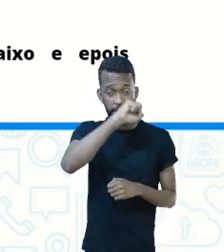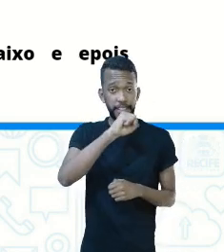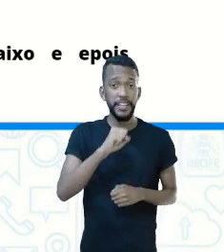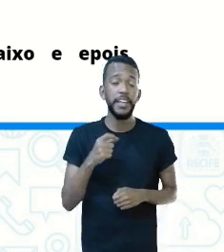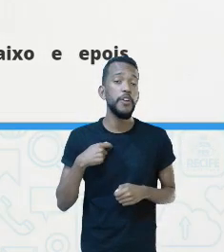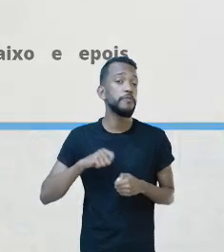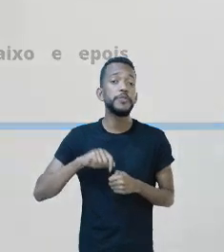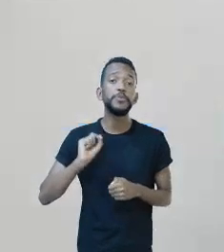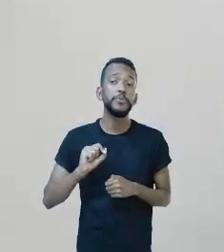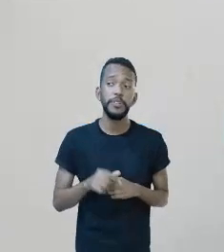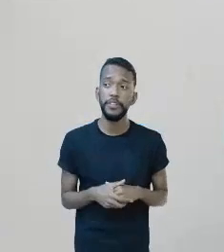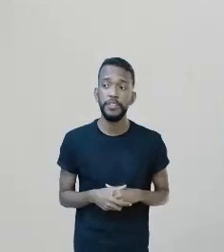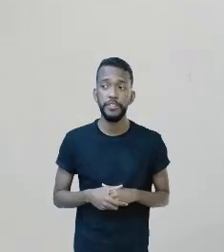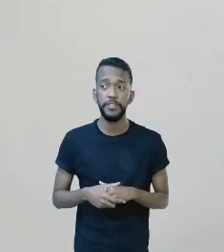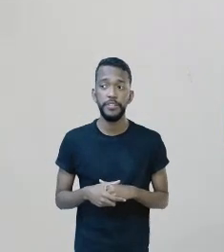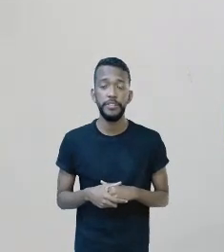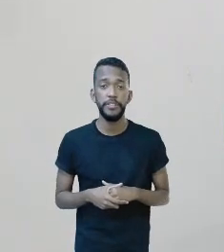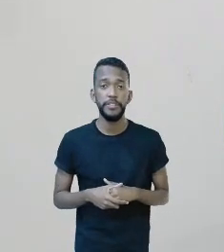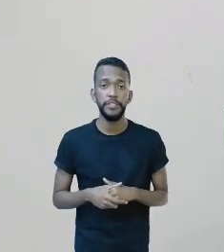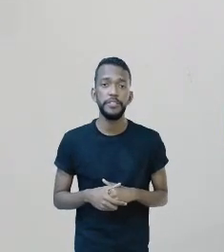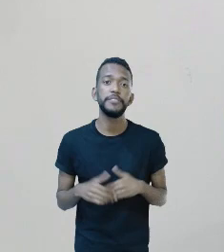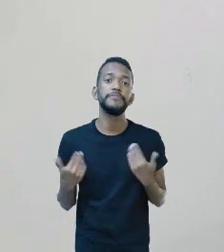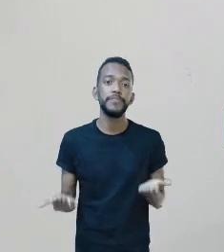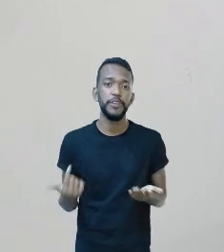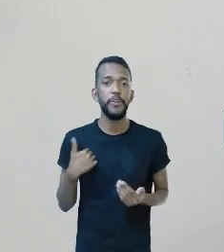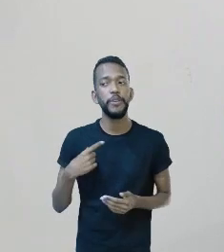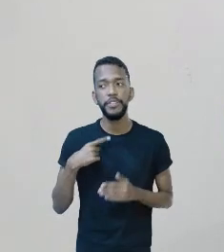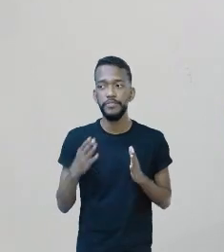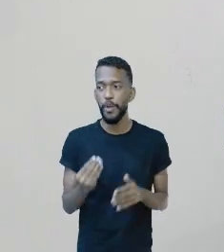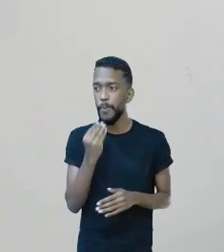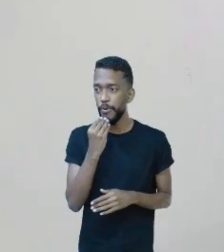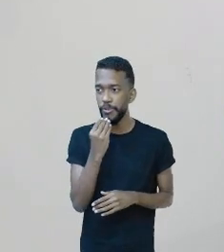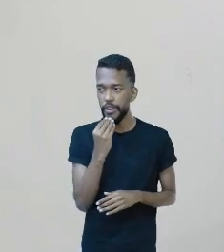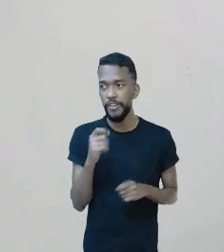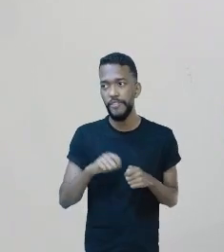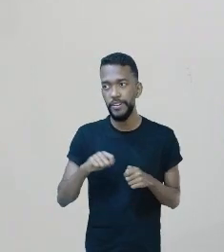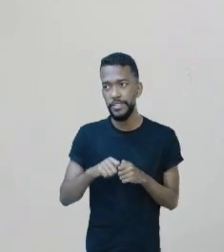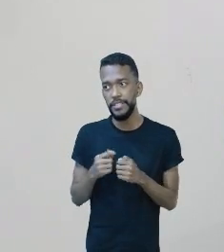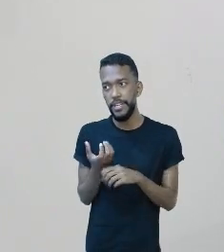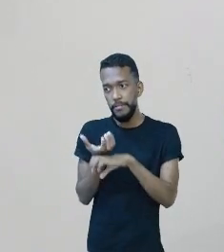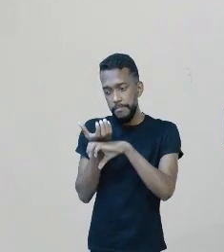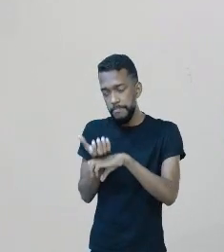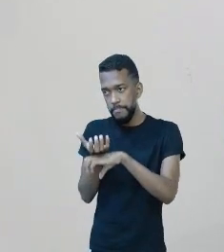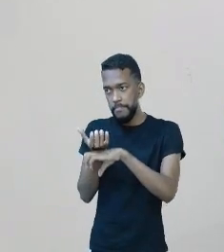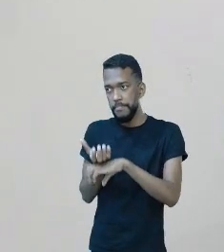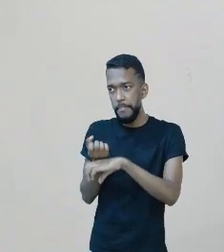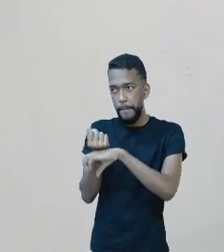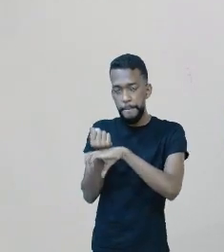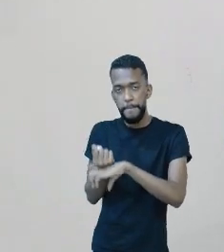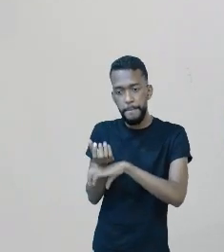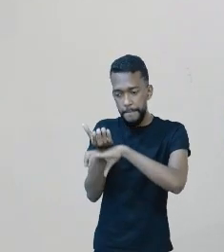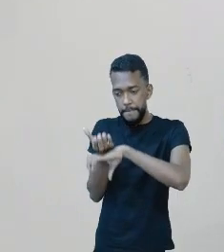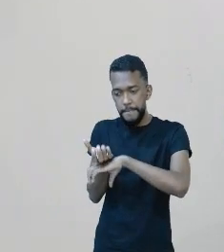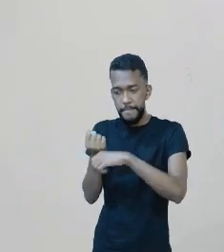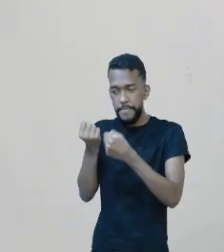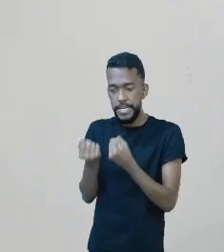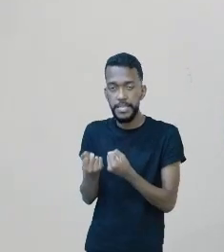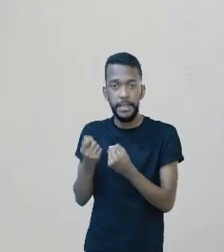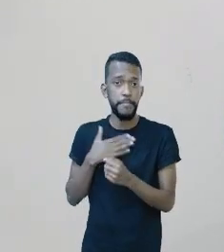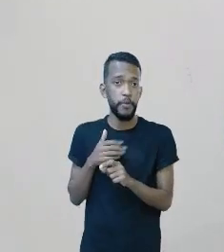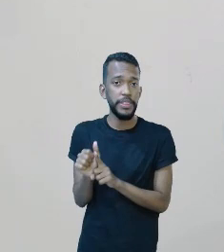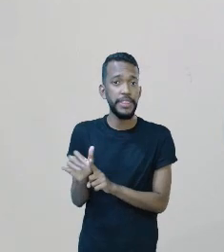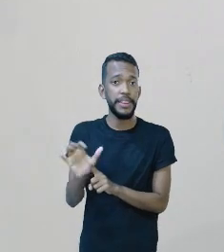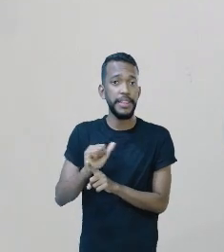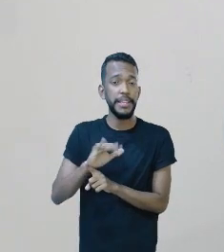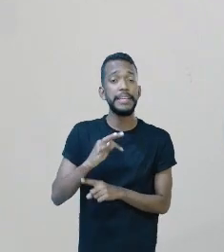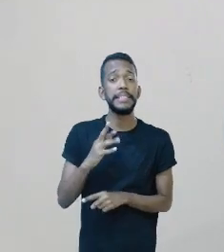foi que eu fiz? Bom, eu tive a oportunidade de fazer a pesagem do meu trigo, por exemplo, que é um